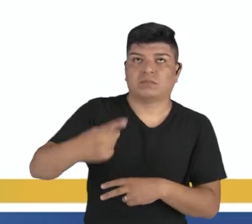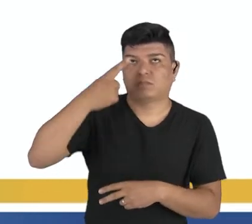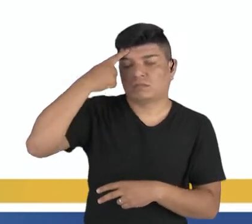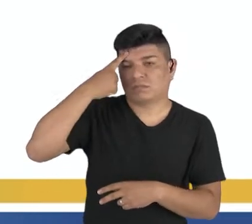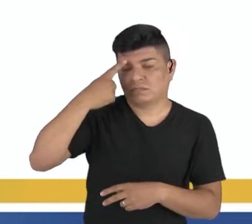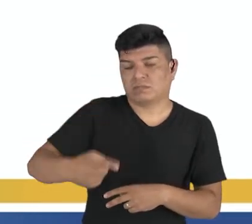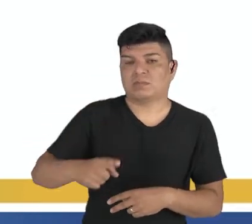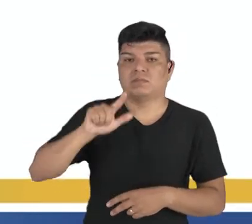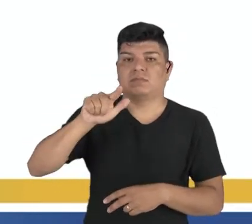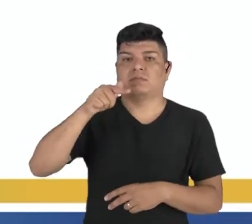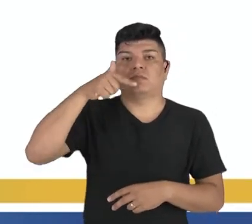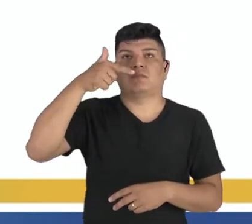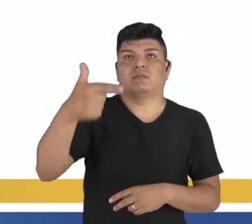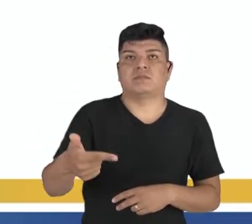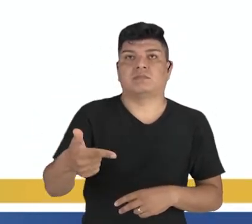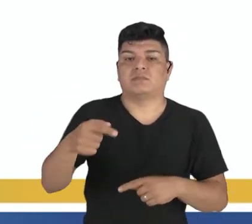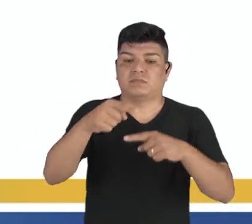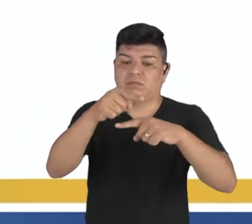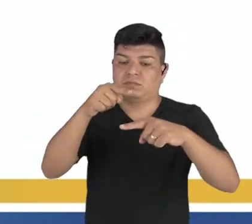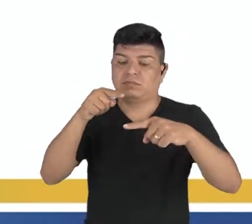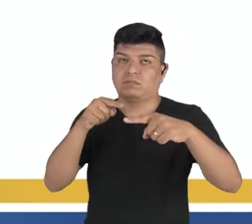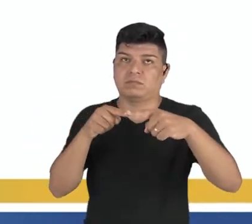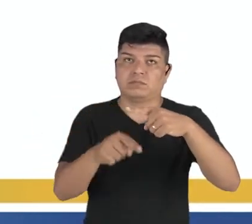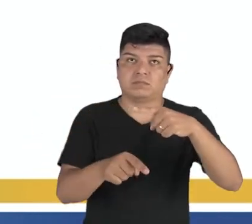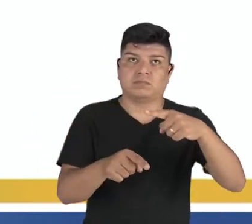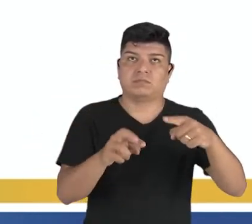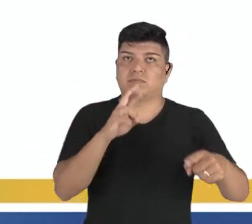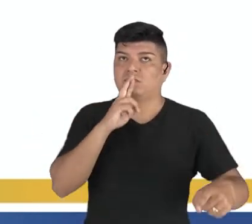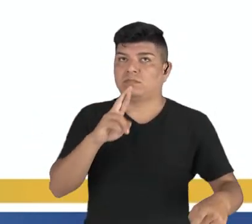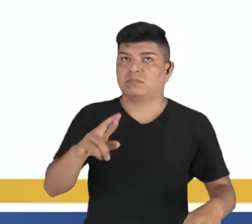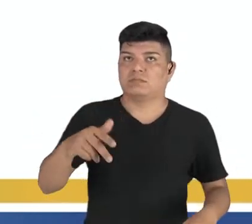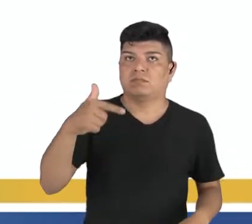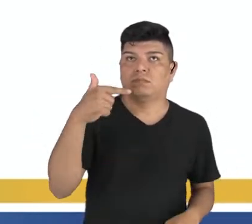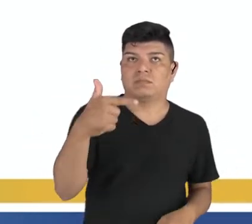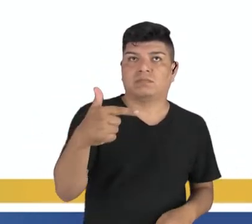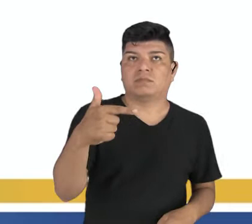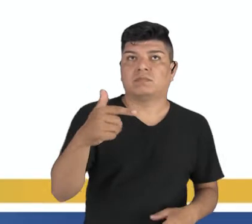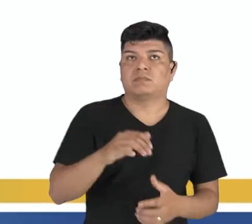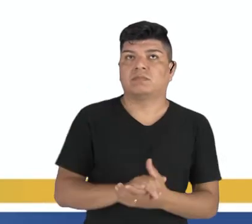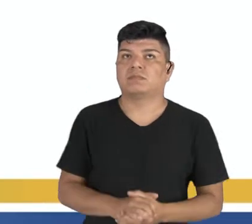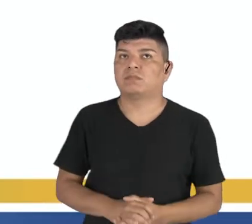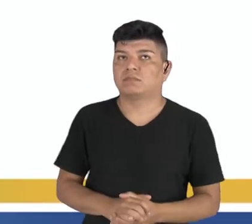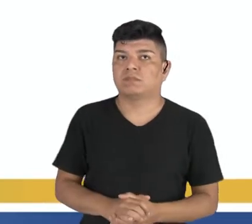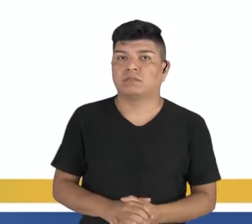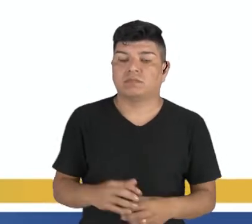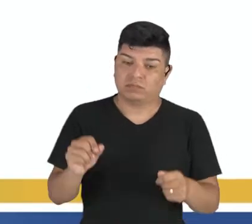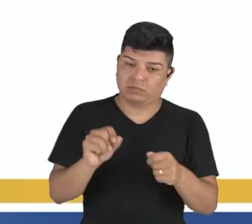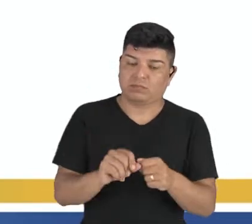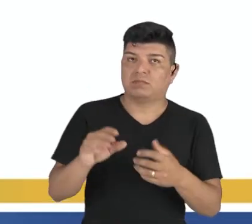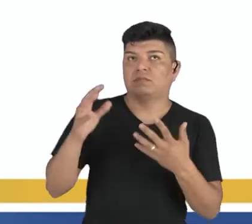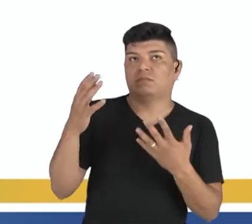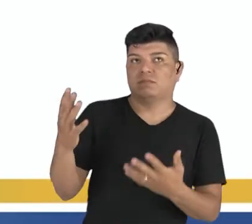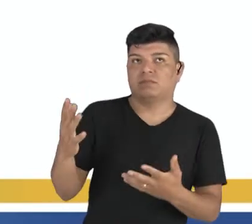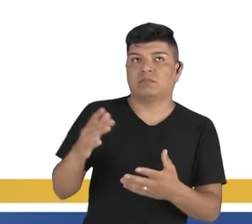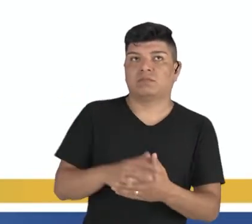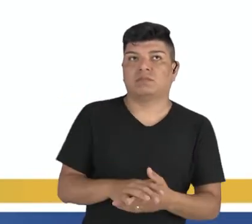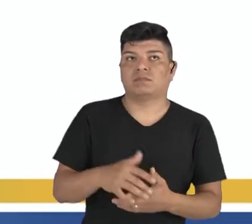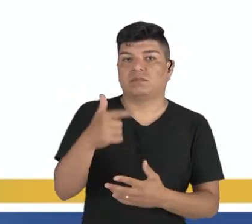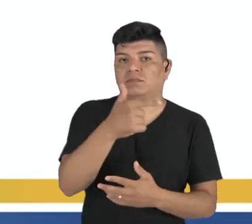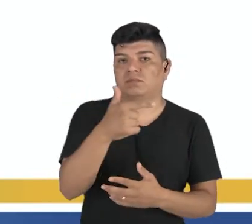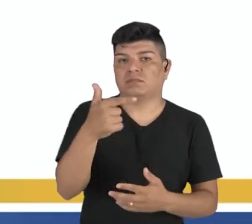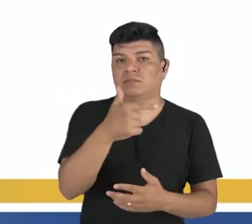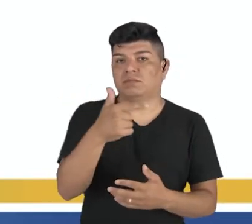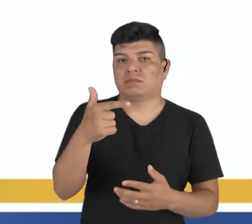deu mais um comando, divida o resultado por 2, e aí ela assim o fez.